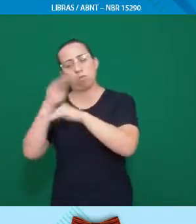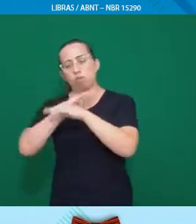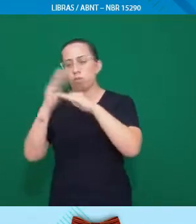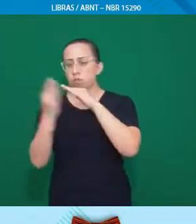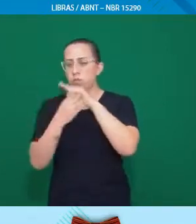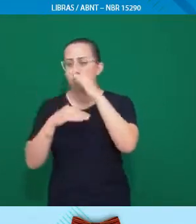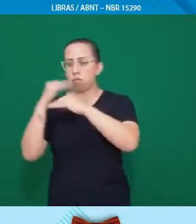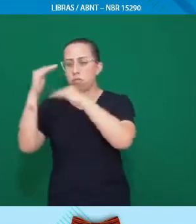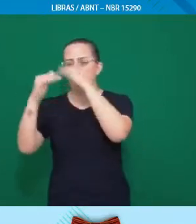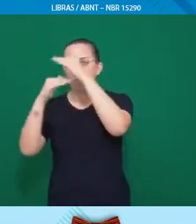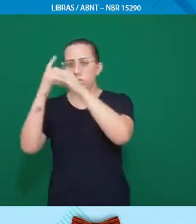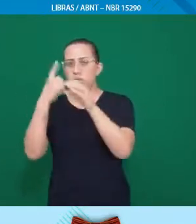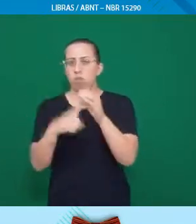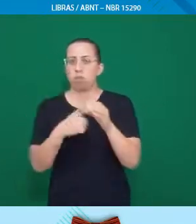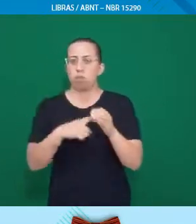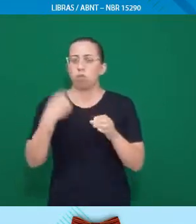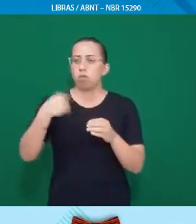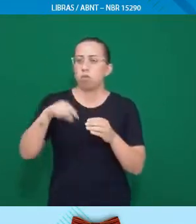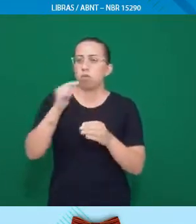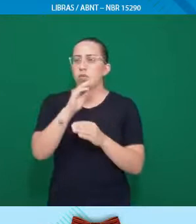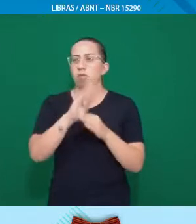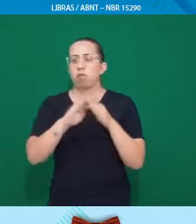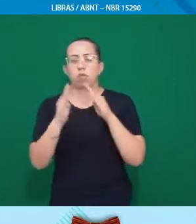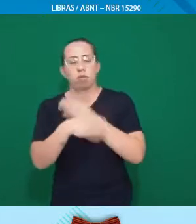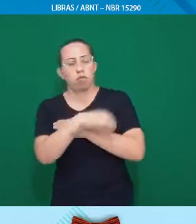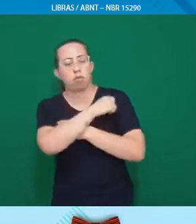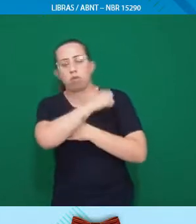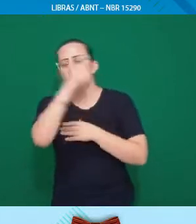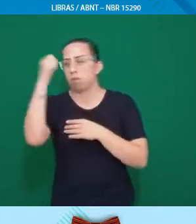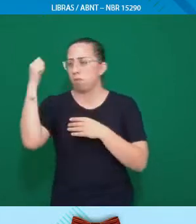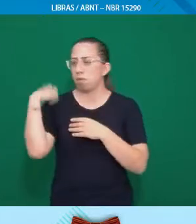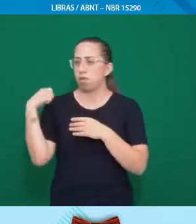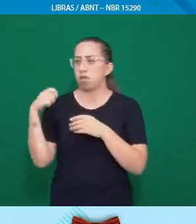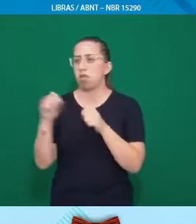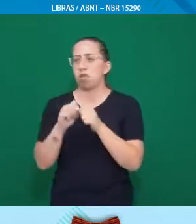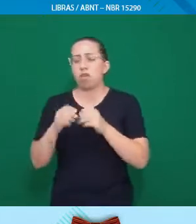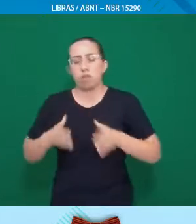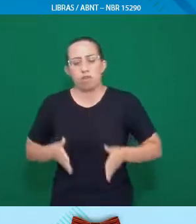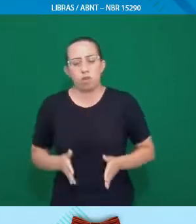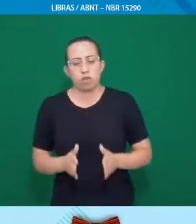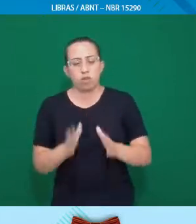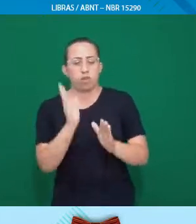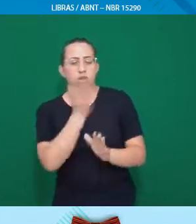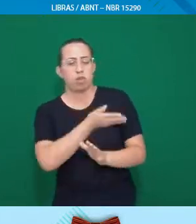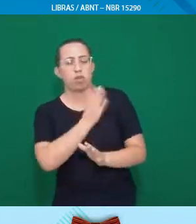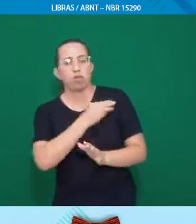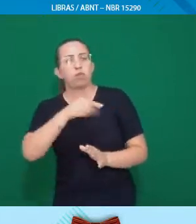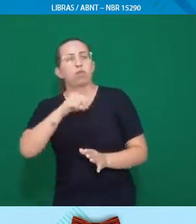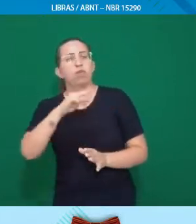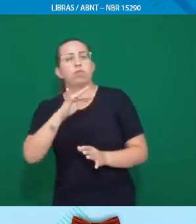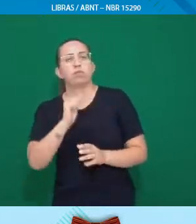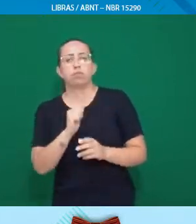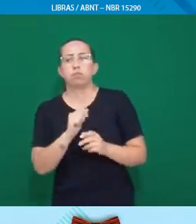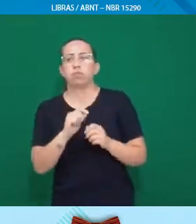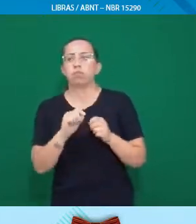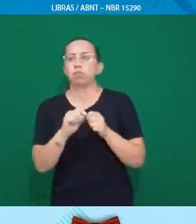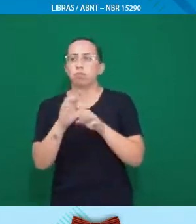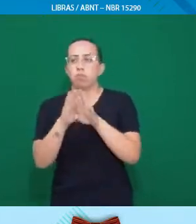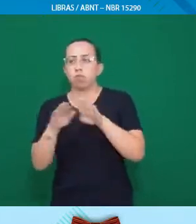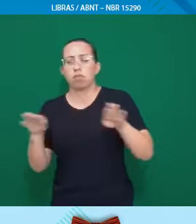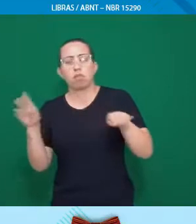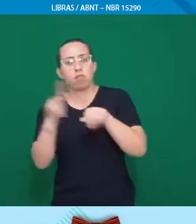Cidade o forno vai Aparecida toda aquela Avenida o colocando asfalto que o povo que no